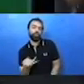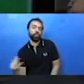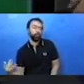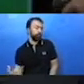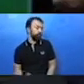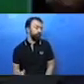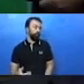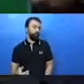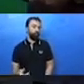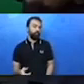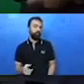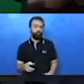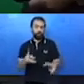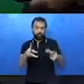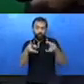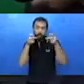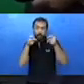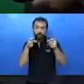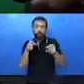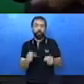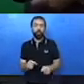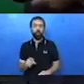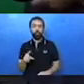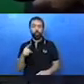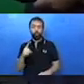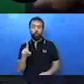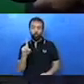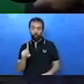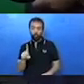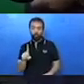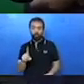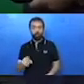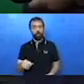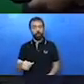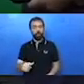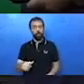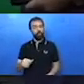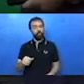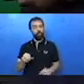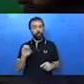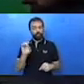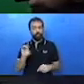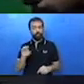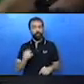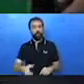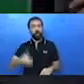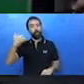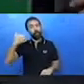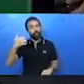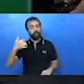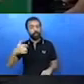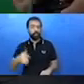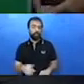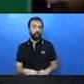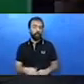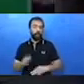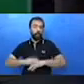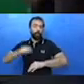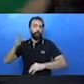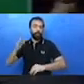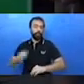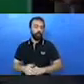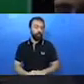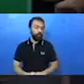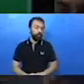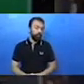perceber que vai aumentar uma estrelinha aqui, a 26ª. Olha, notaram? Cada vez